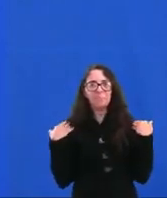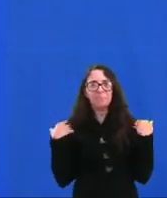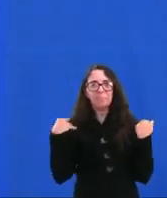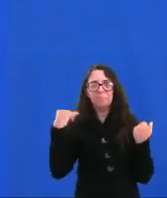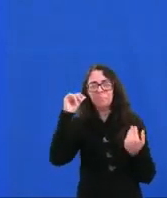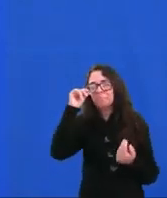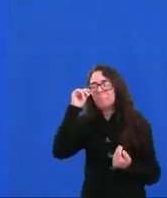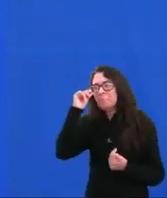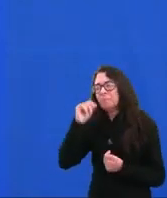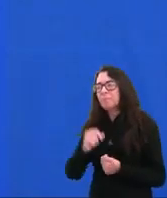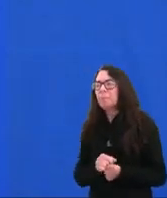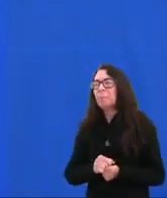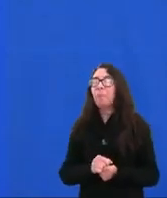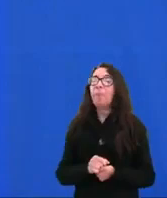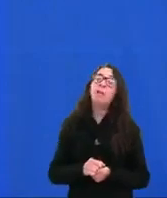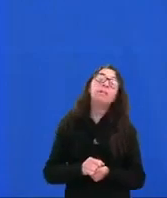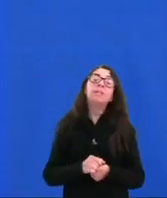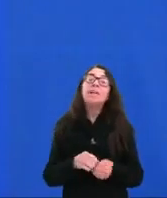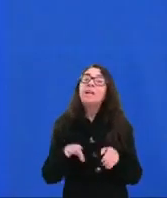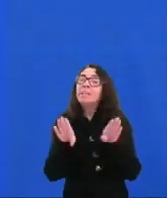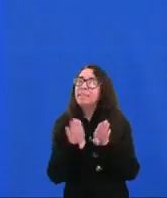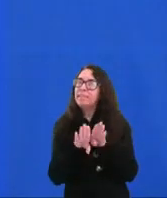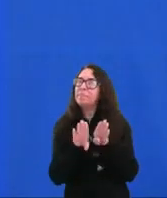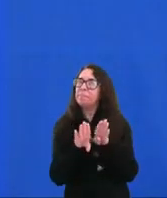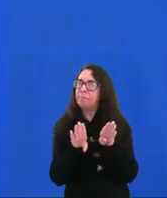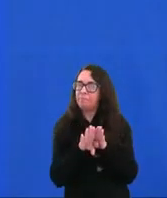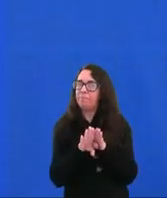estamos tendo uma igreja centrada